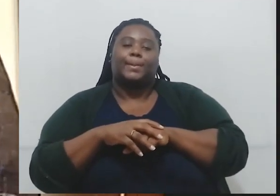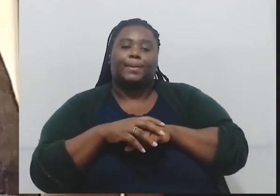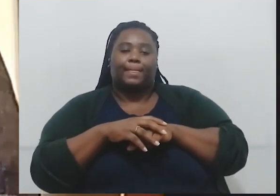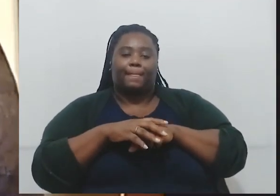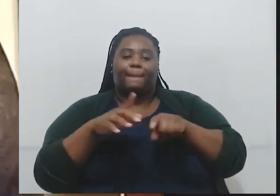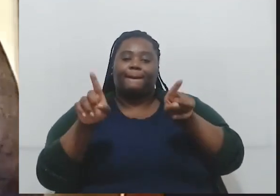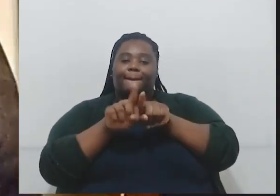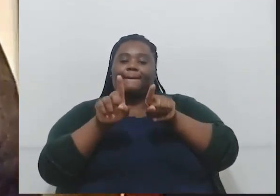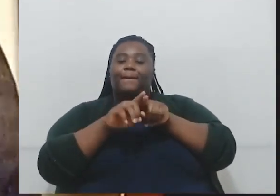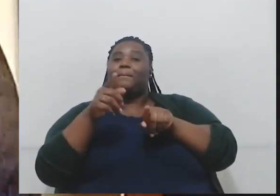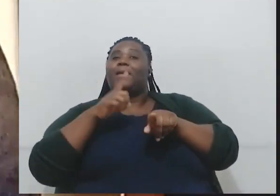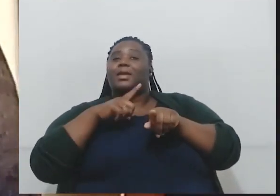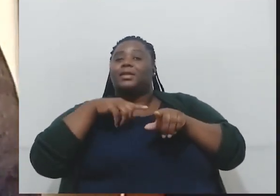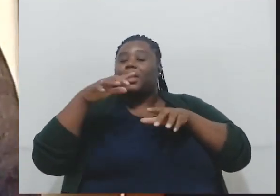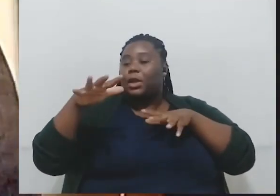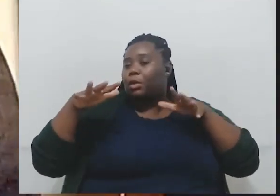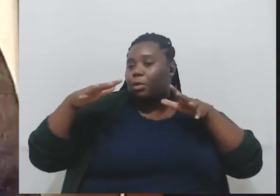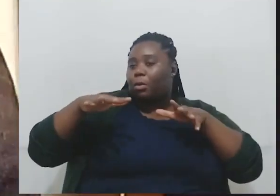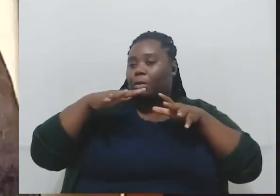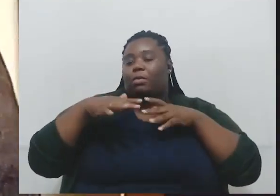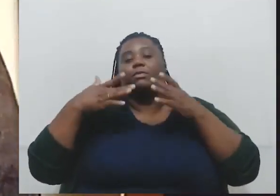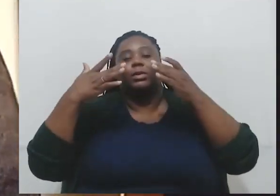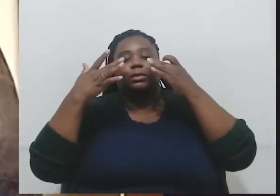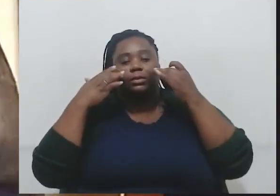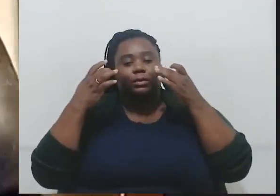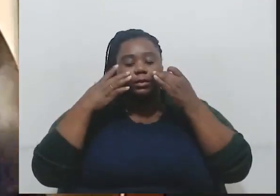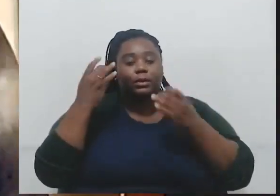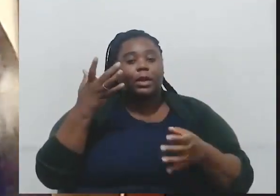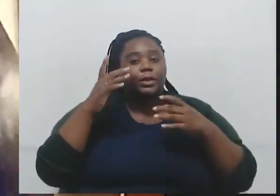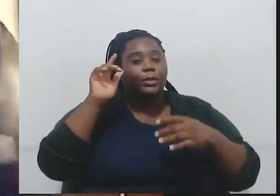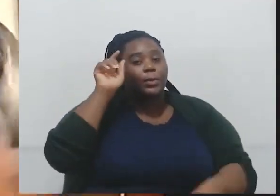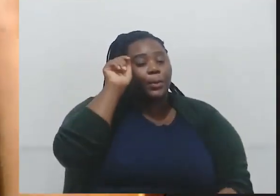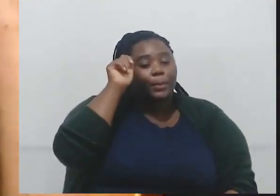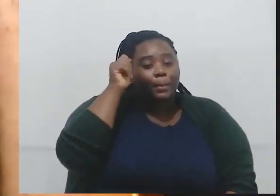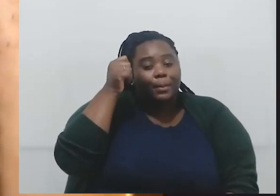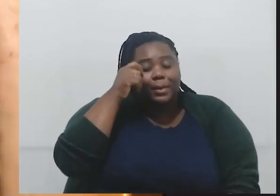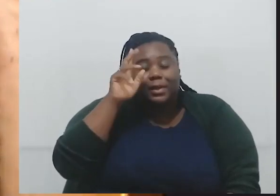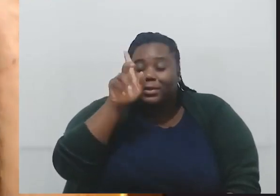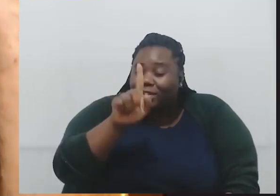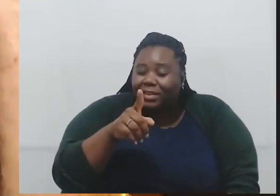fazendo um movimento de teatro preto assim, que eu acho que é absolutamente